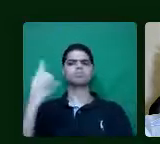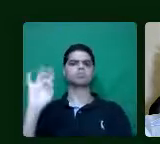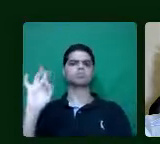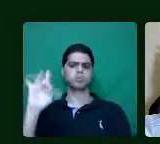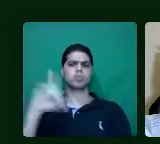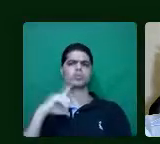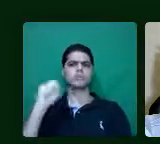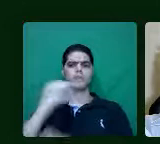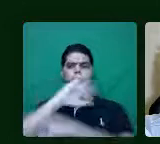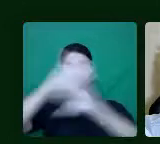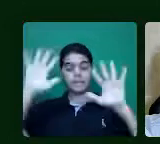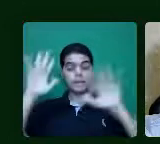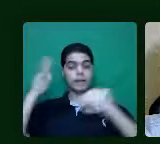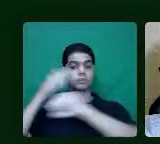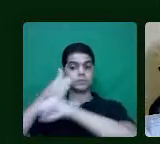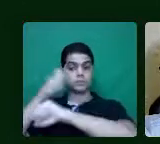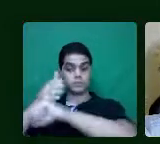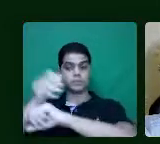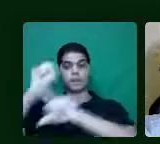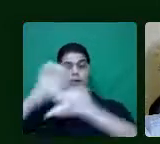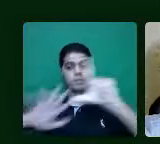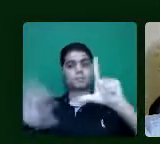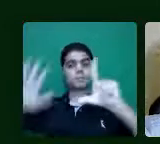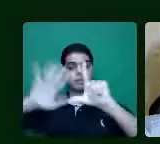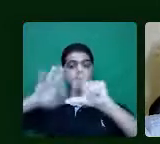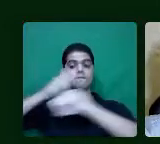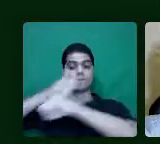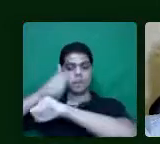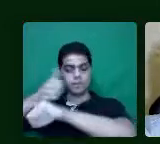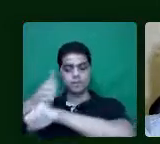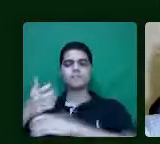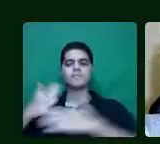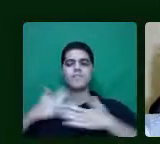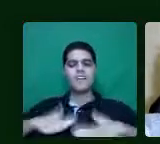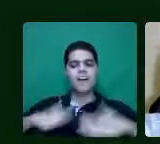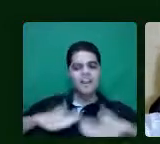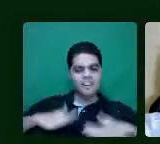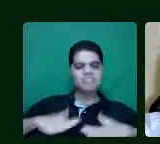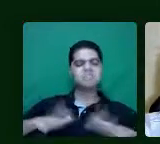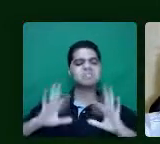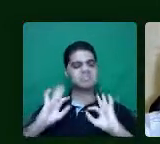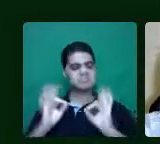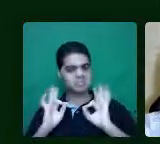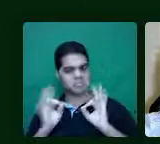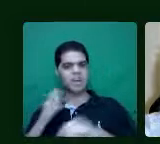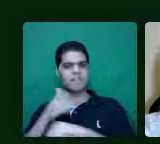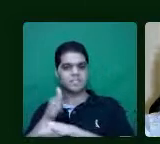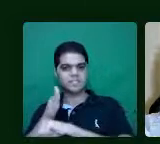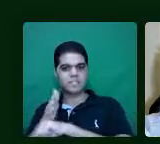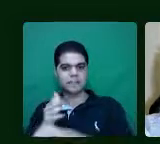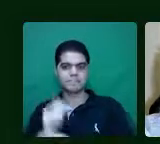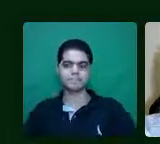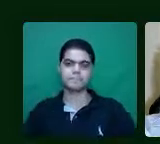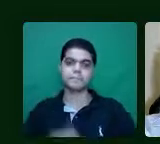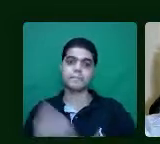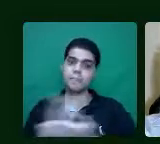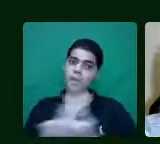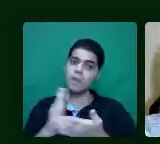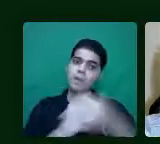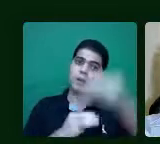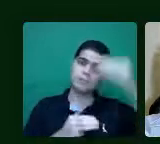na plataforma, vocês vão ver que é bem intuitivo, que é bem tranquilinho, e vai ser feito dessa forma. Já os padrinhos e madrinhas é